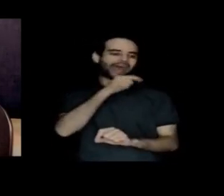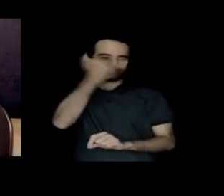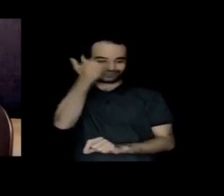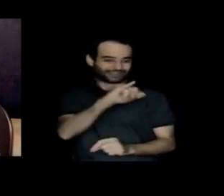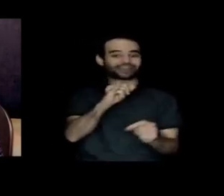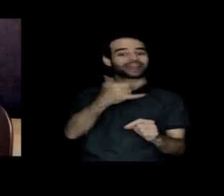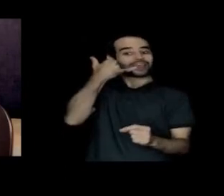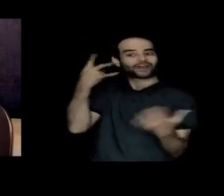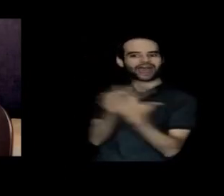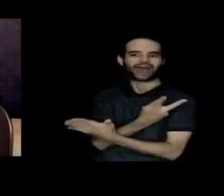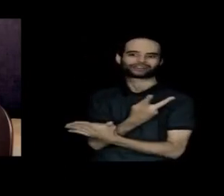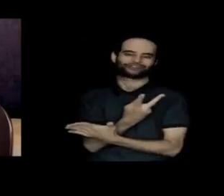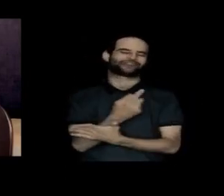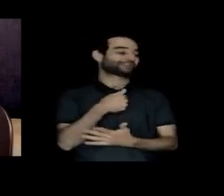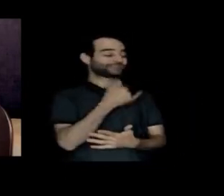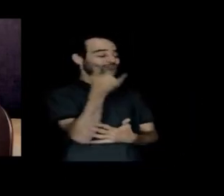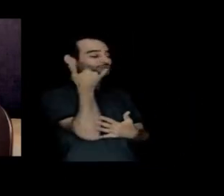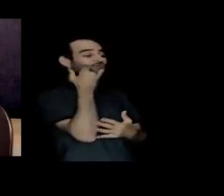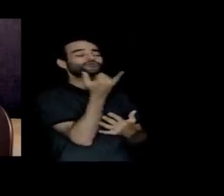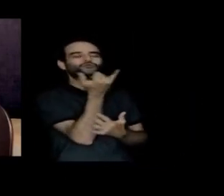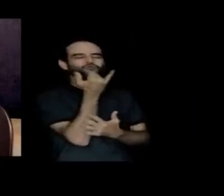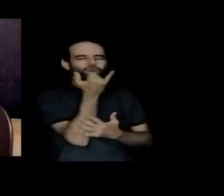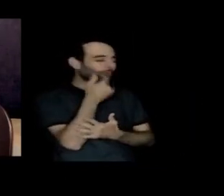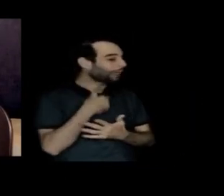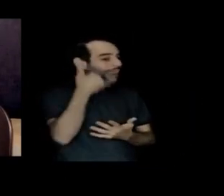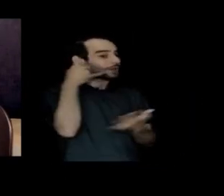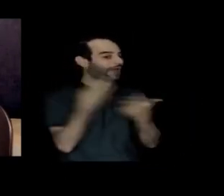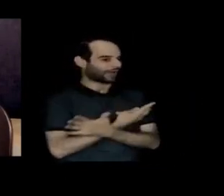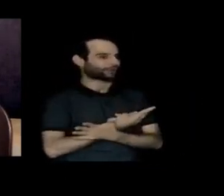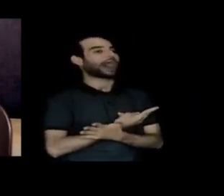Ela ligou errado, a pessoa do outro lado tava: o que aconteceu?